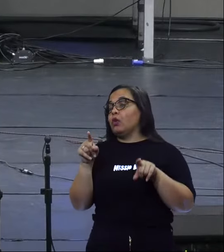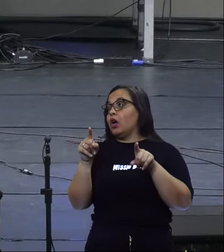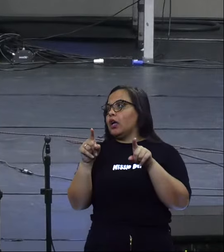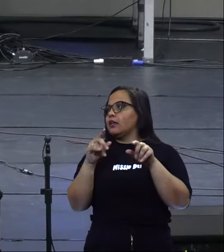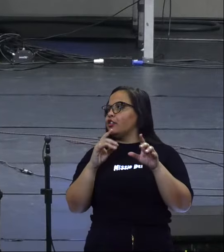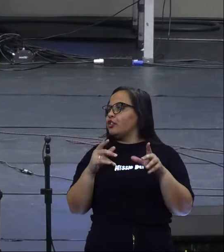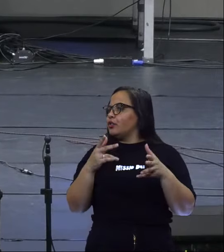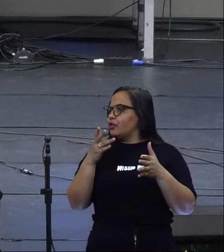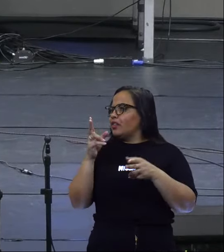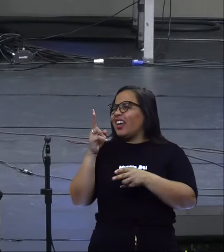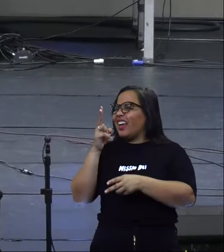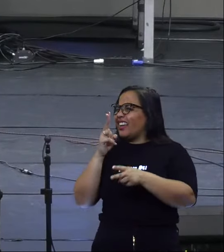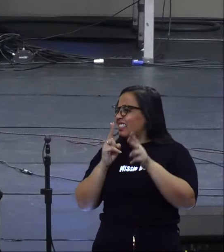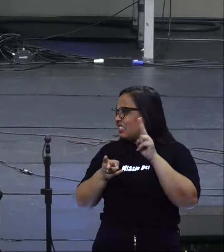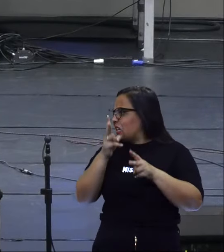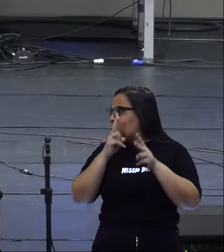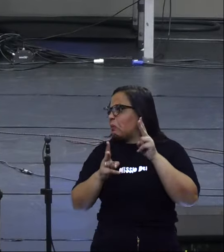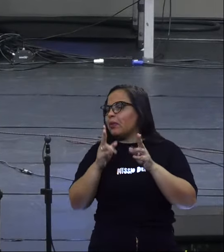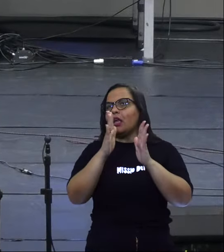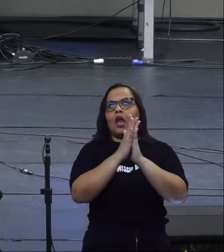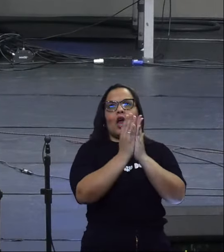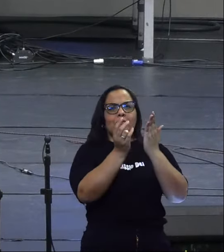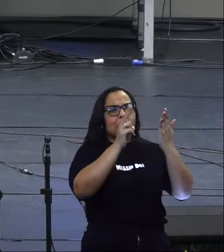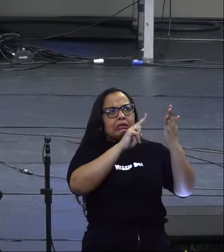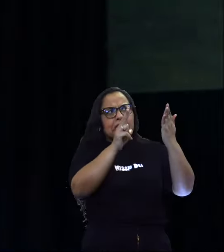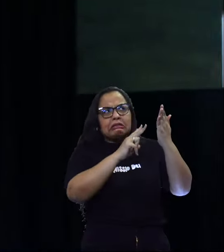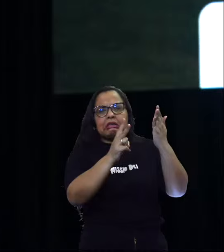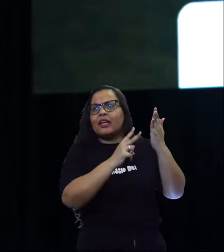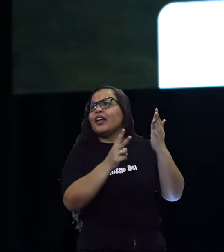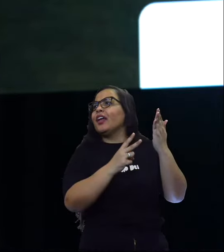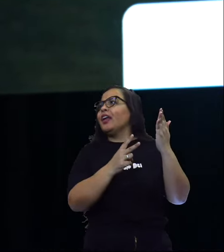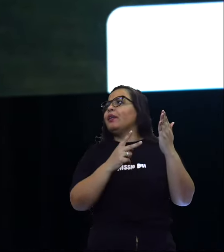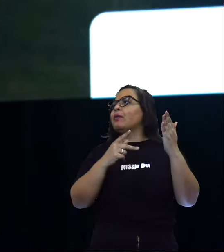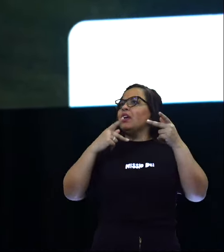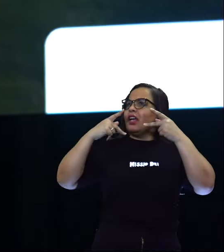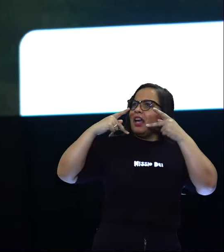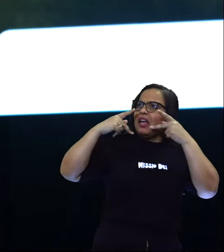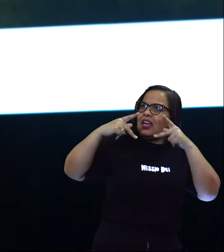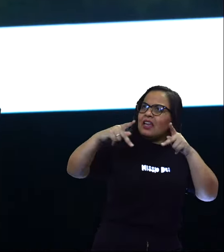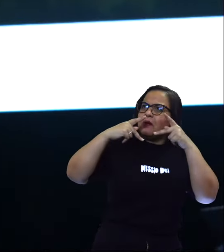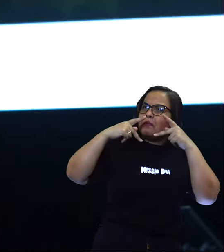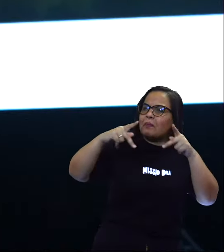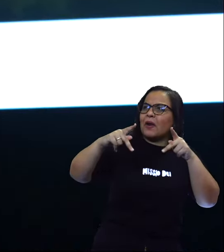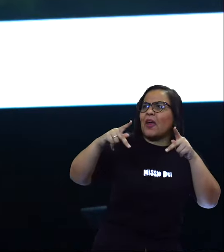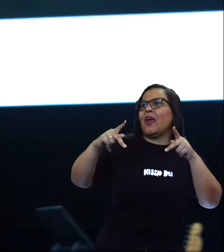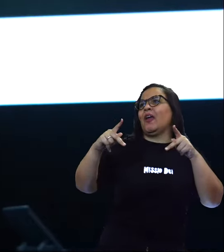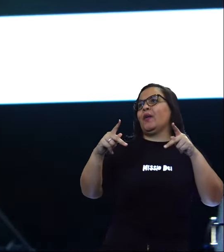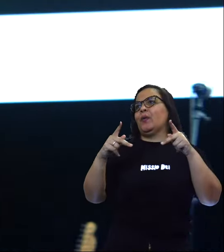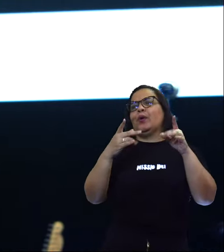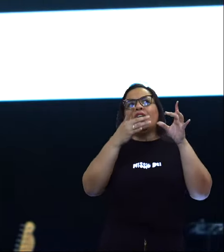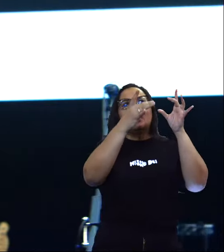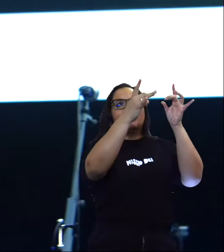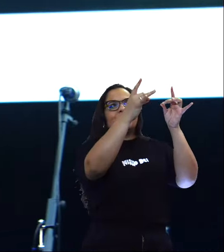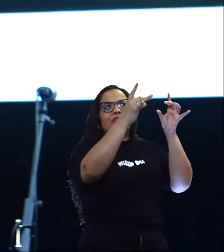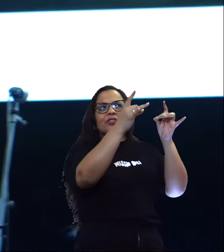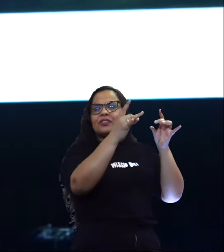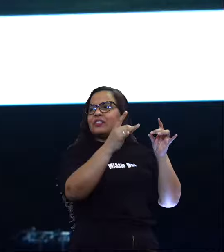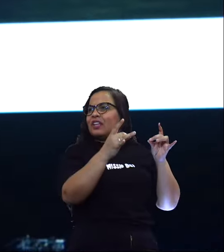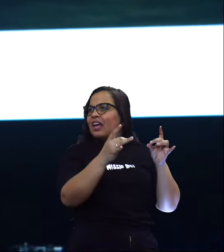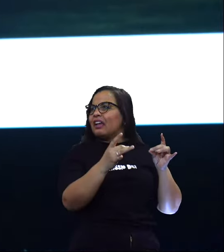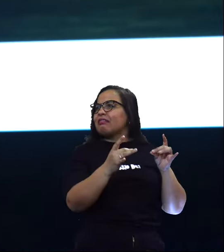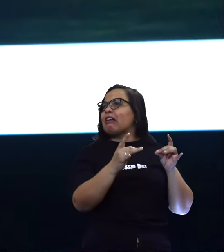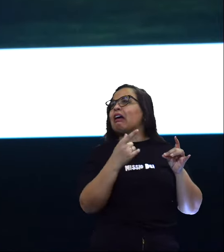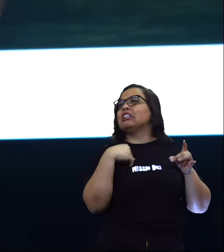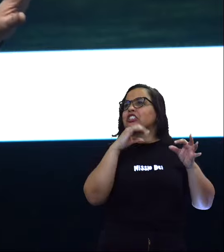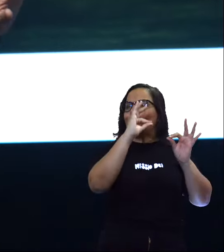com você quando você faz alguma coisa, produz alguma coisa diferente, mas no meu caso, com relação às pregações, eu normalmente não gosto das minhas pregações, que eu tenho que dar